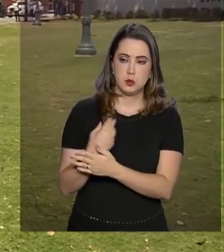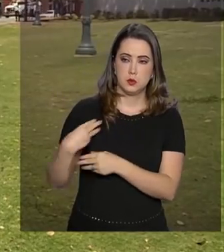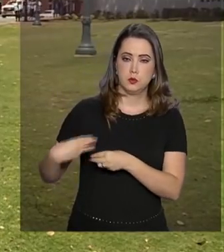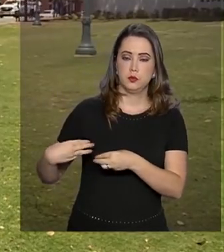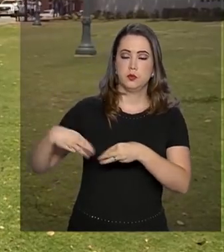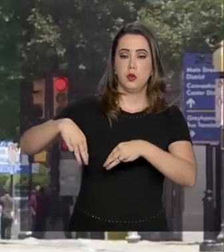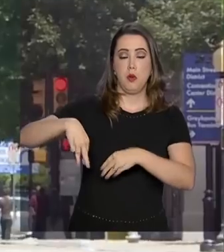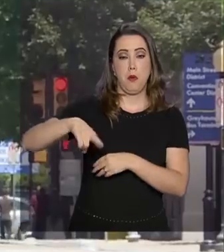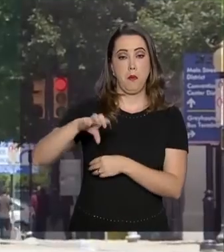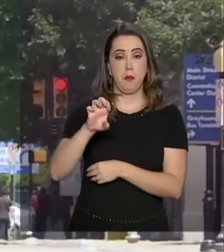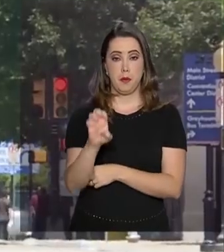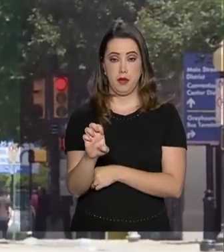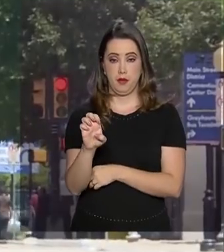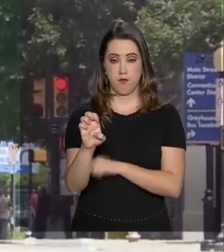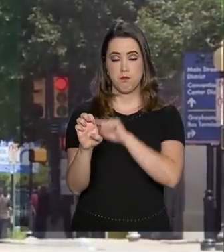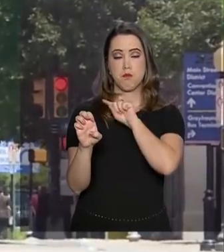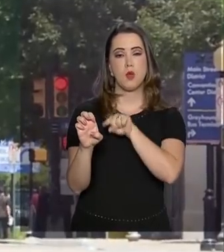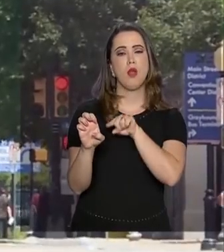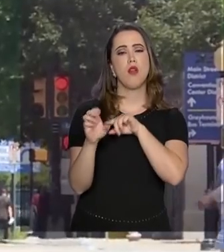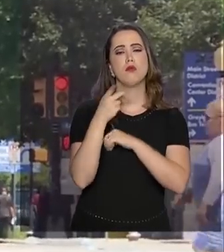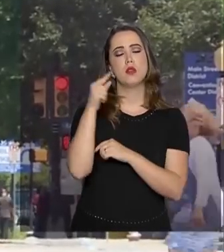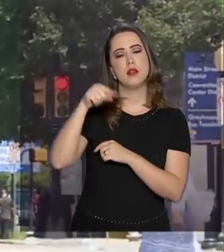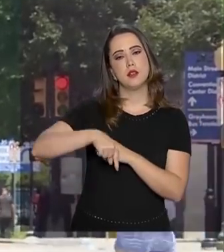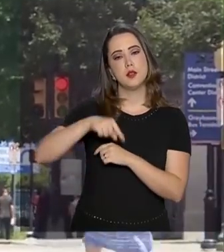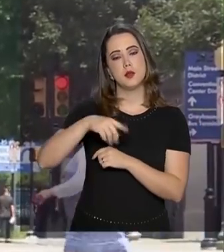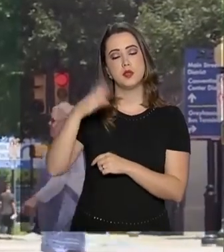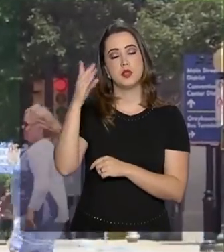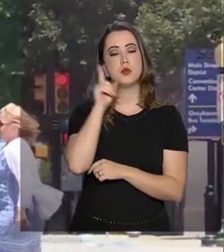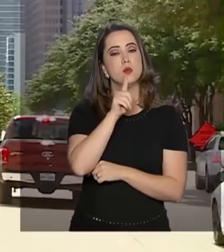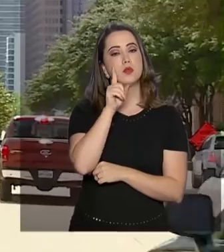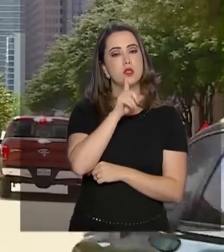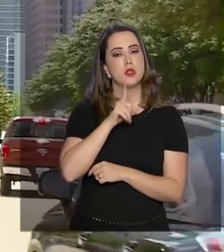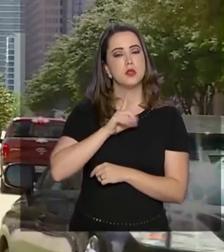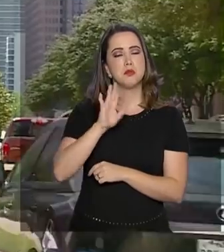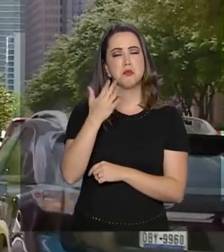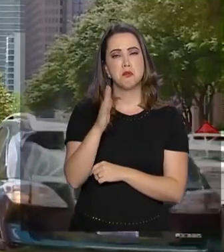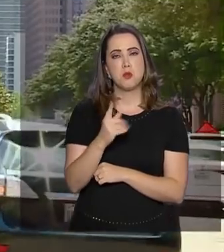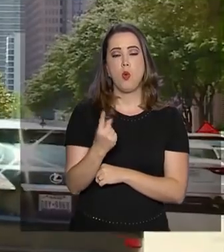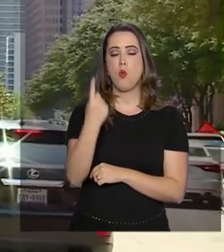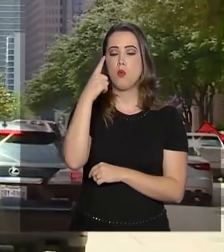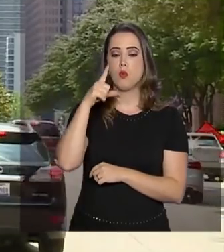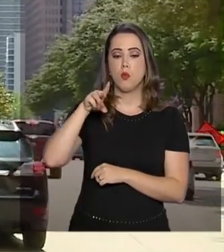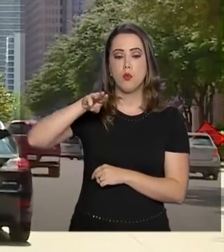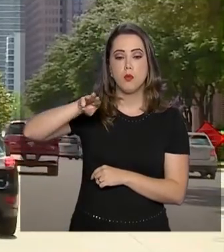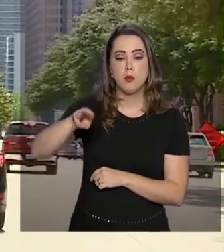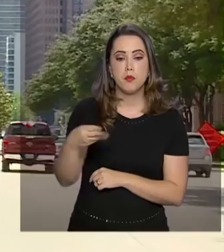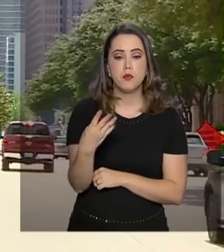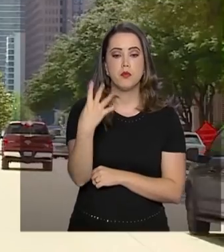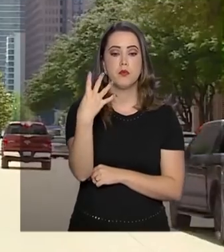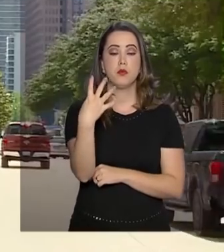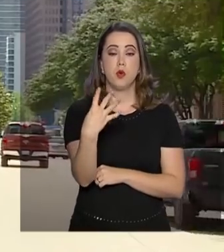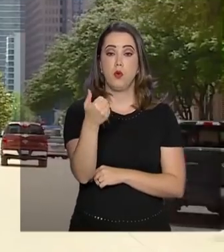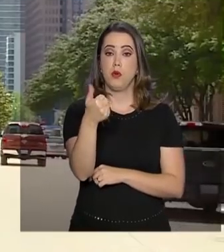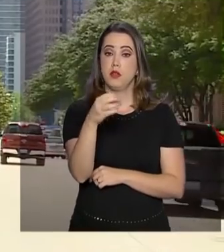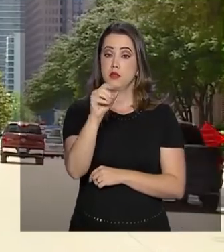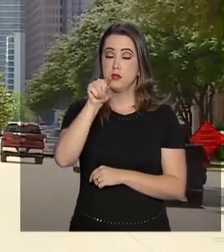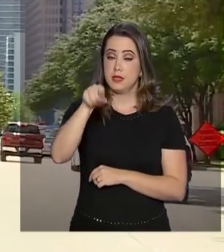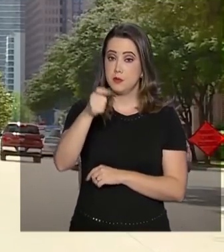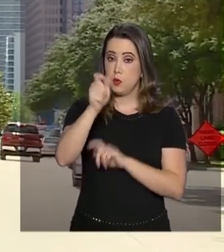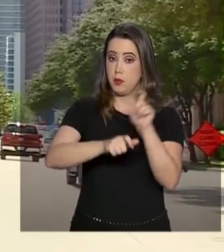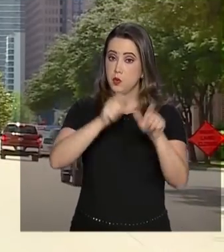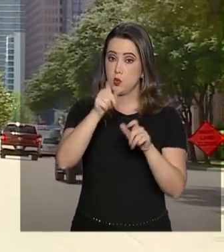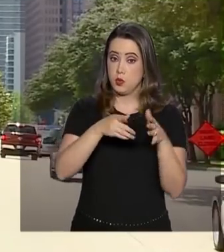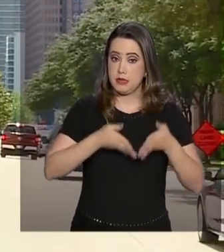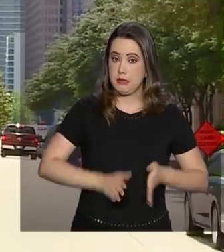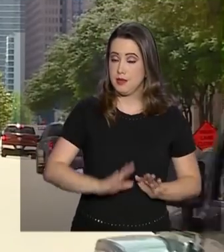da fazenda 2 exteriores vivem aqui nos estados unidos cerca de um milhão quatrocentos e dez mil brasileiros